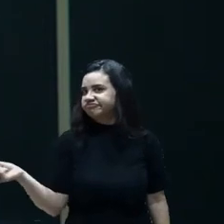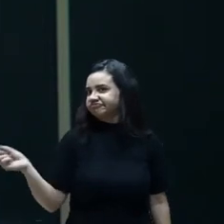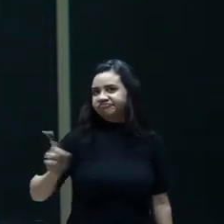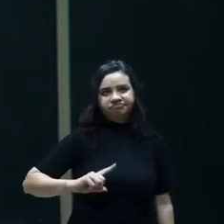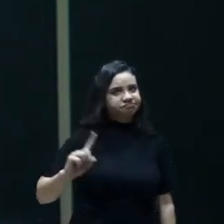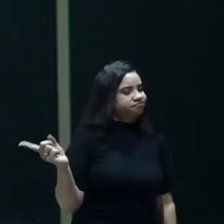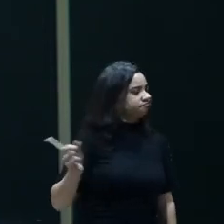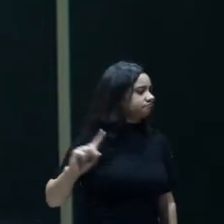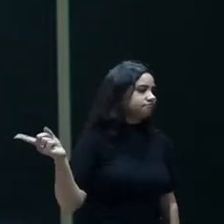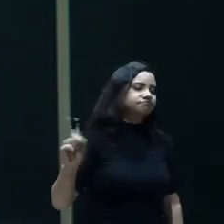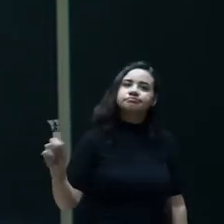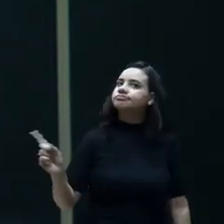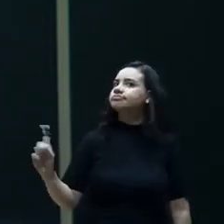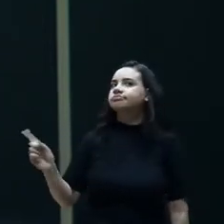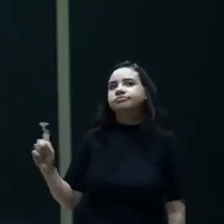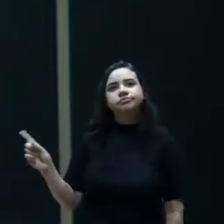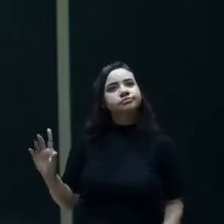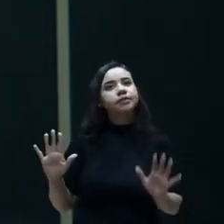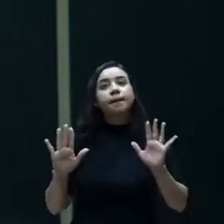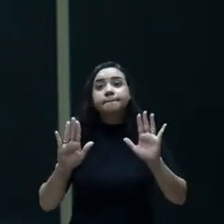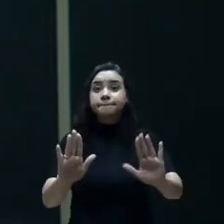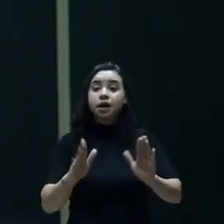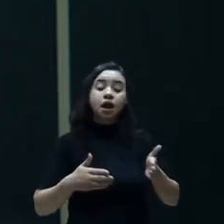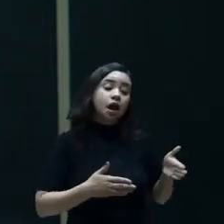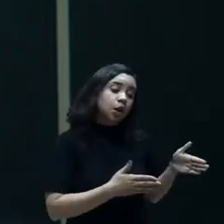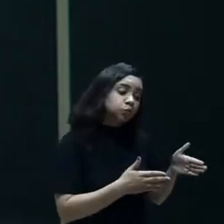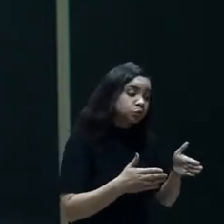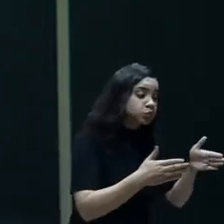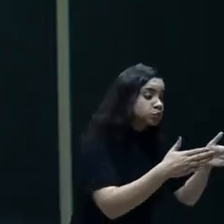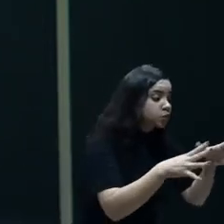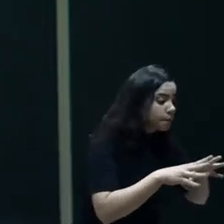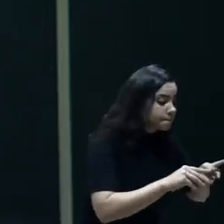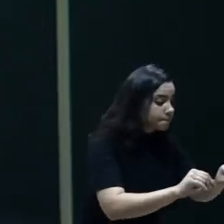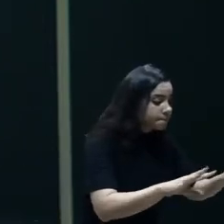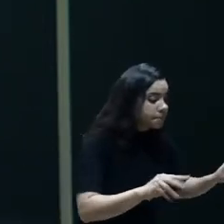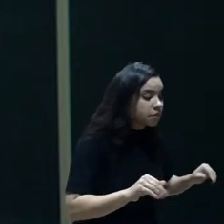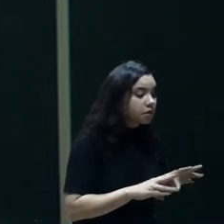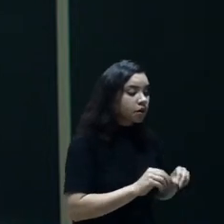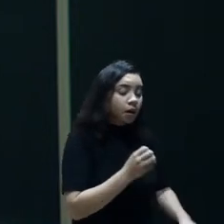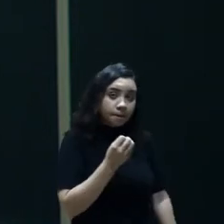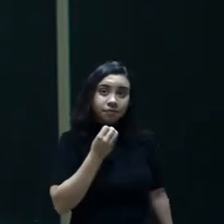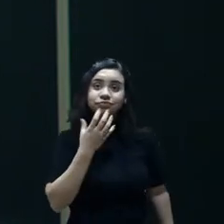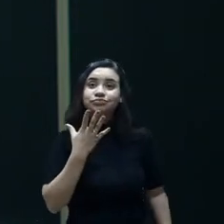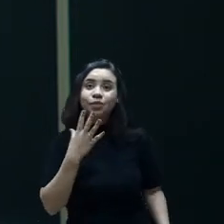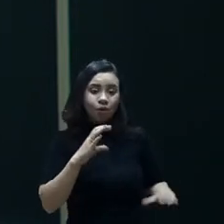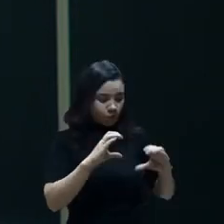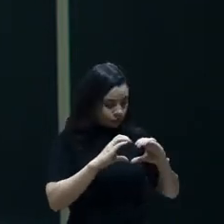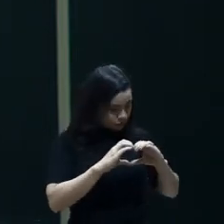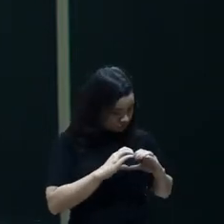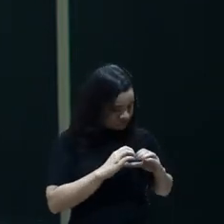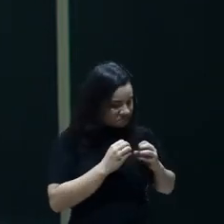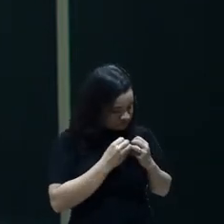Mas diz que o solo bom tem o coração bom e reto,